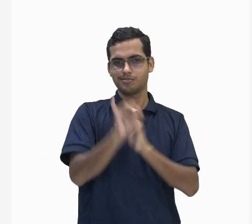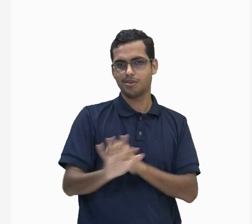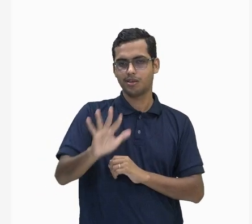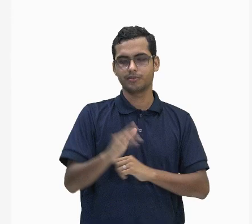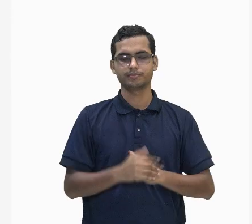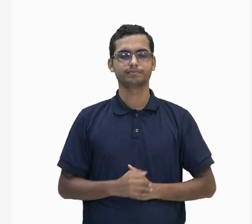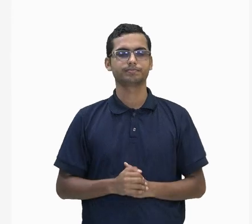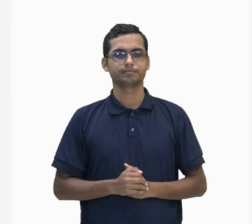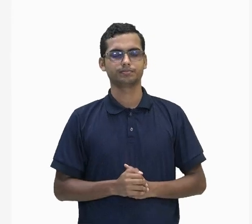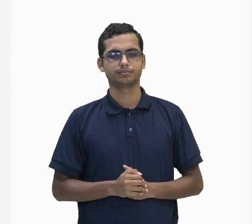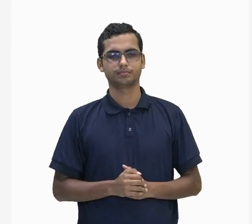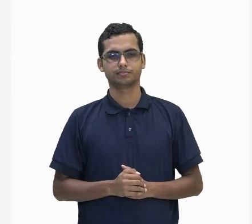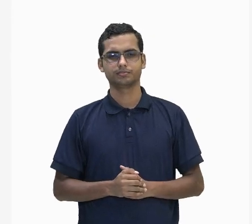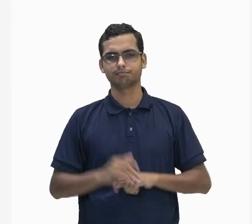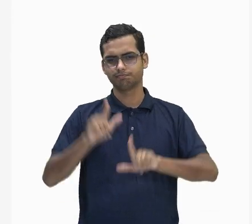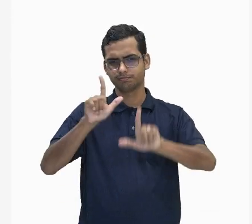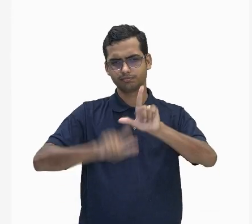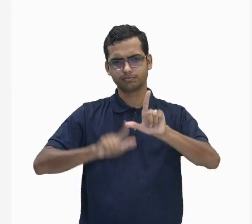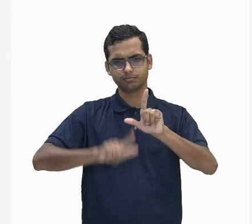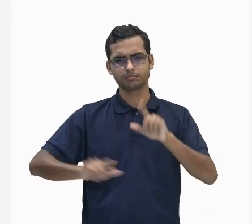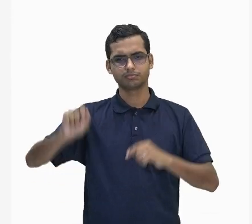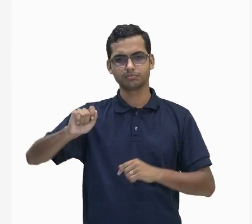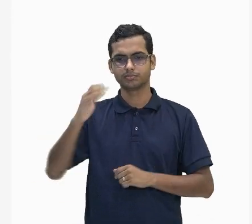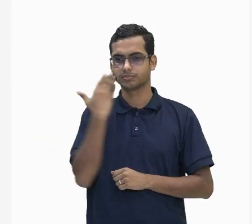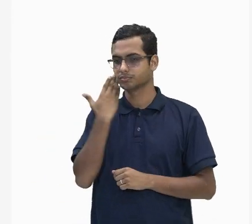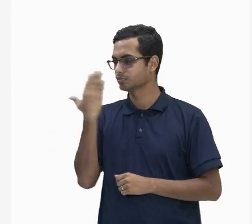quando o objeto está além do centro de